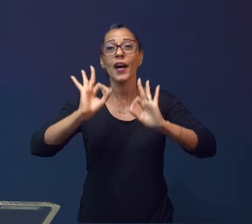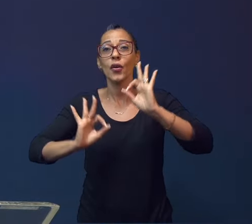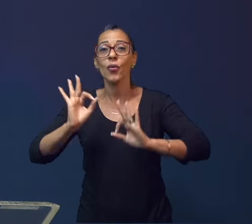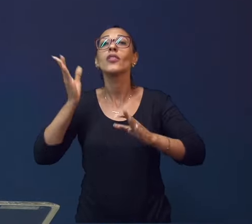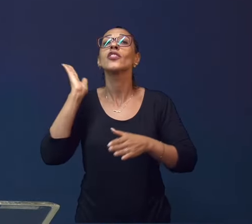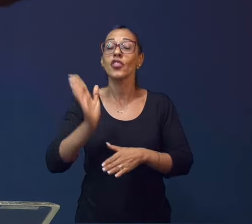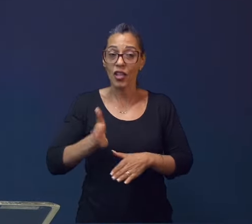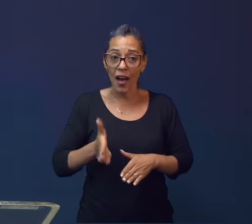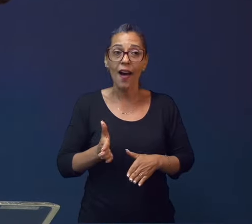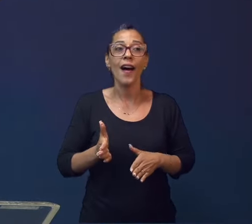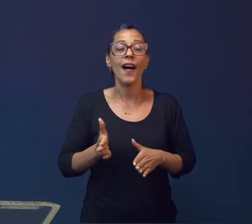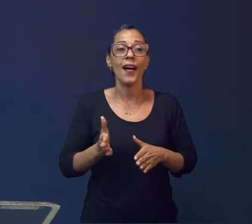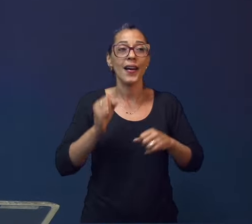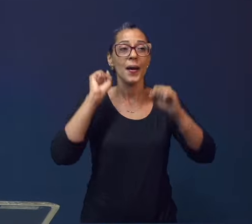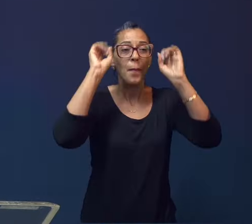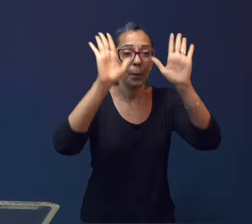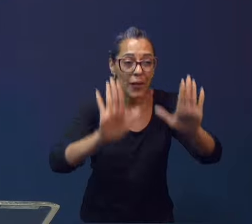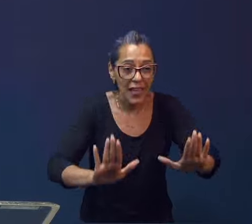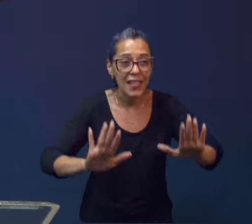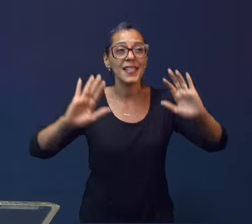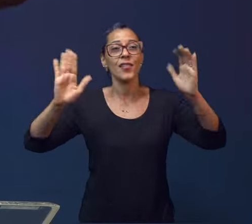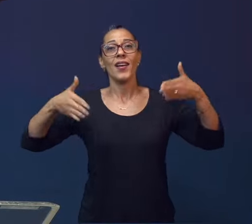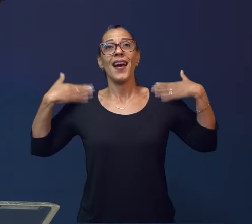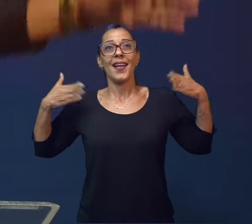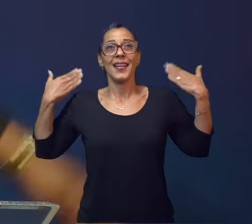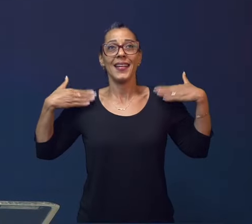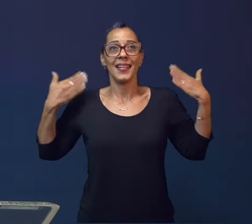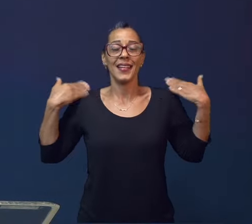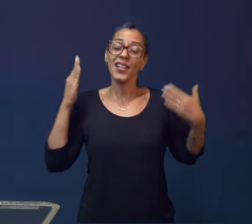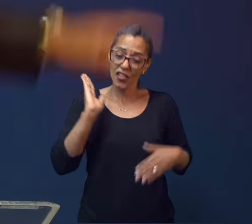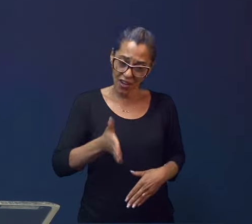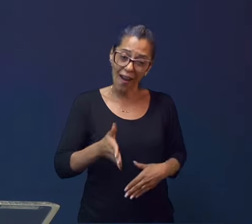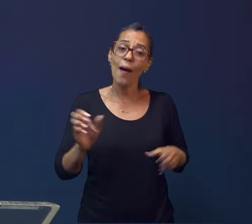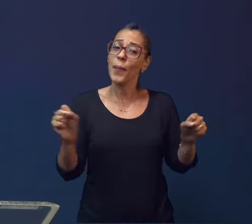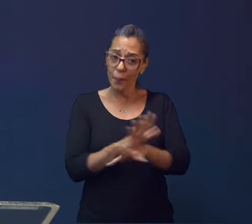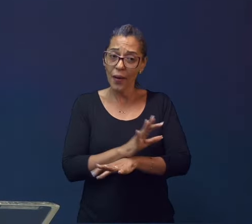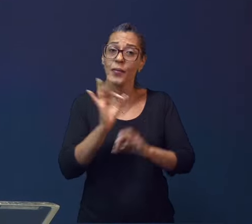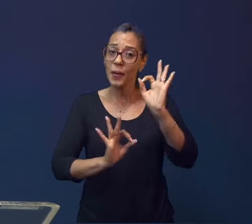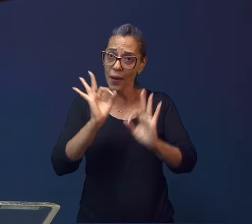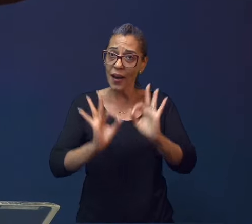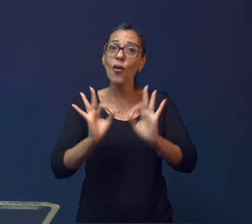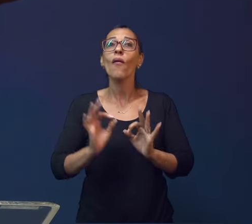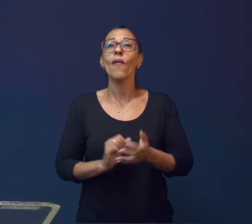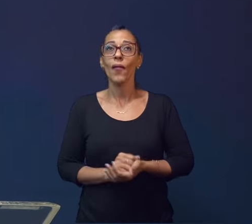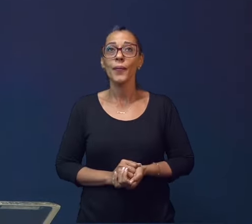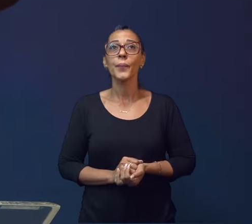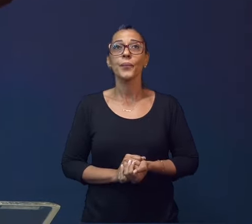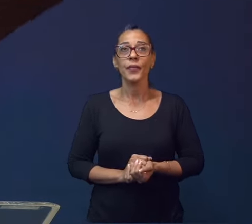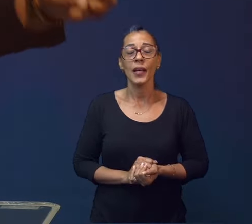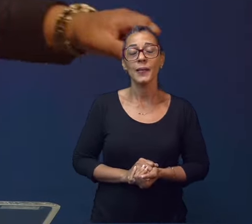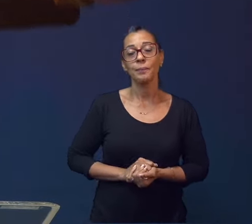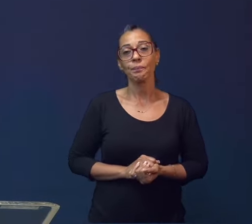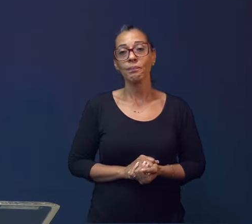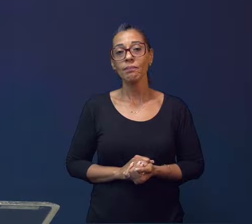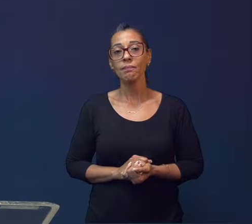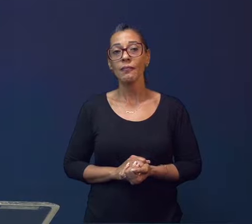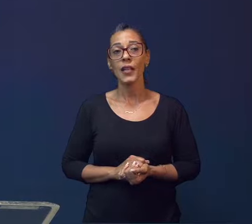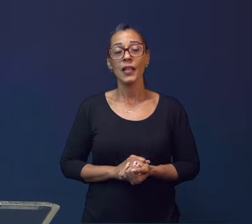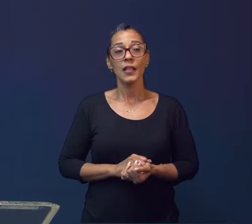refrigério de alegria e é por isso que nessa noite nós estamos aqui porque não há notícia nem palavra que roubo de nós